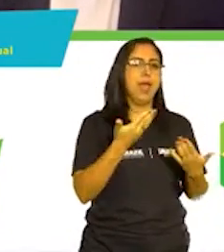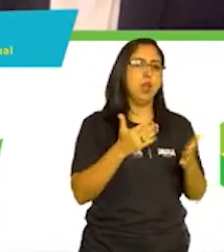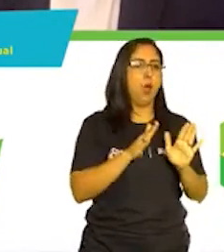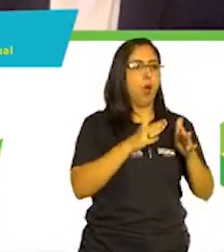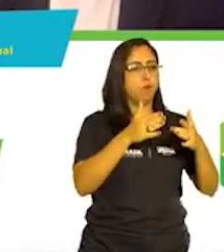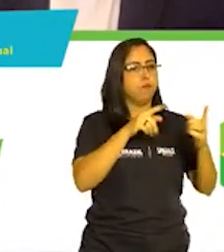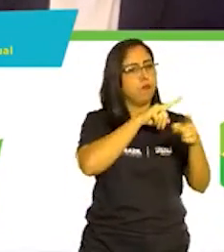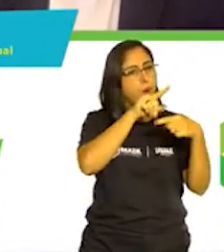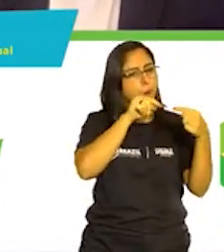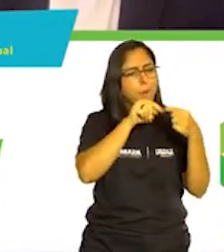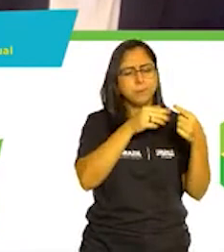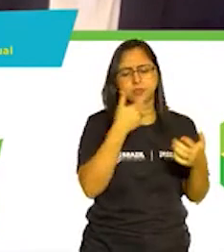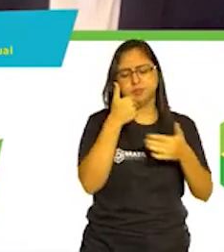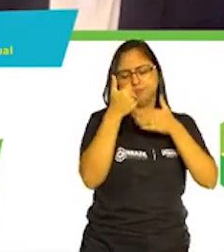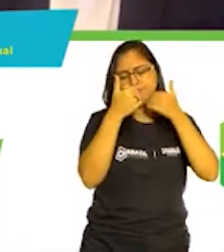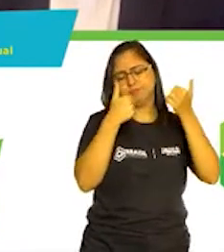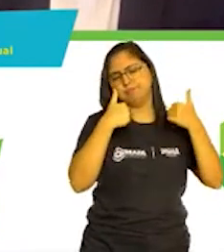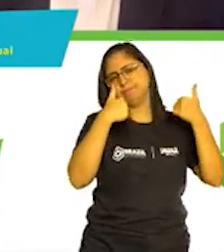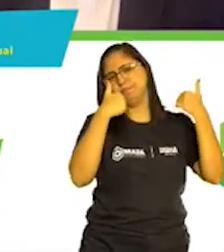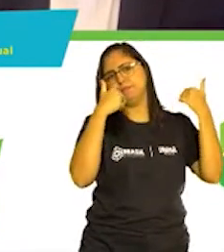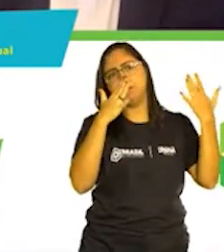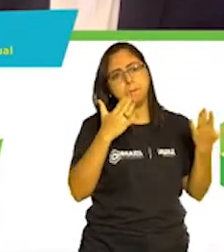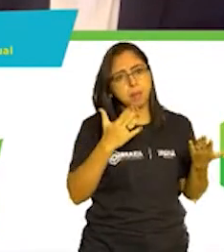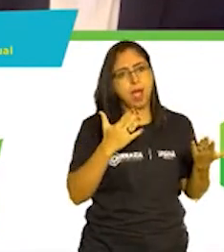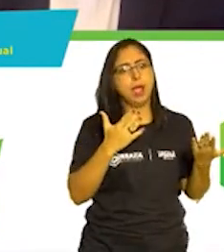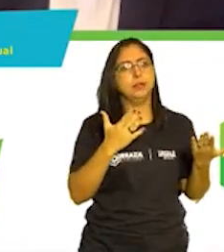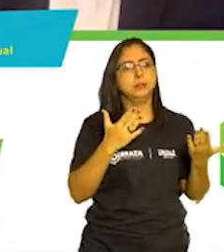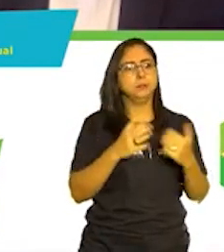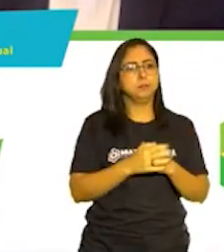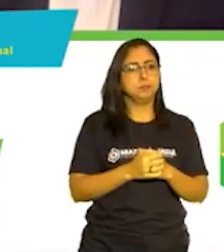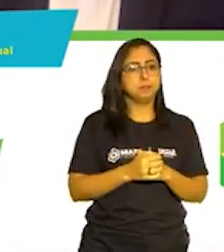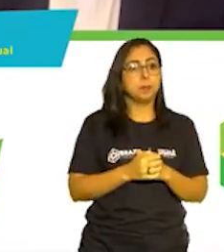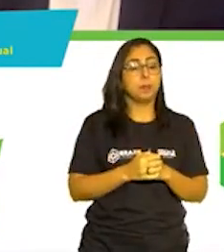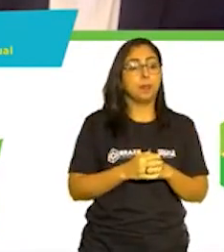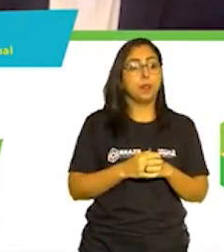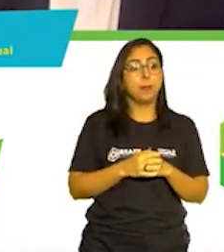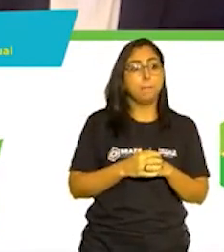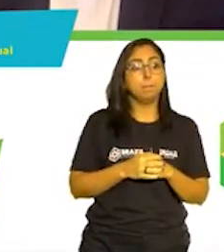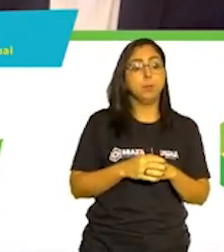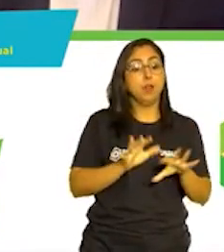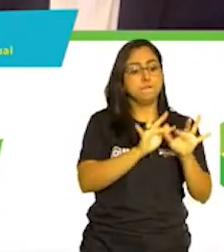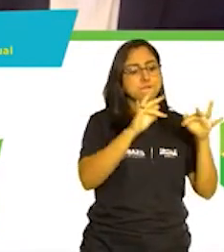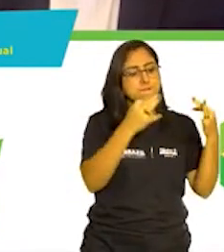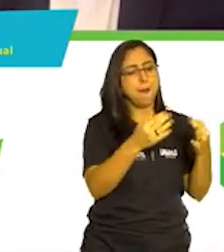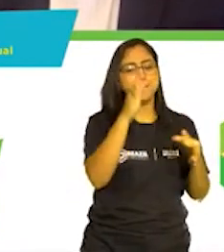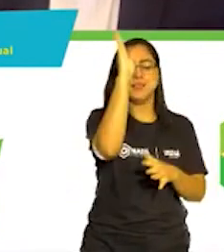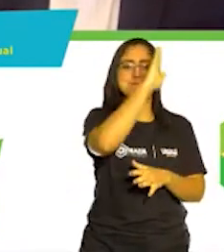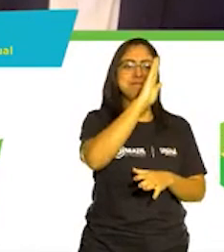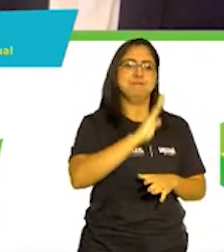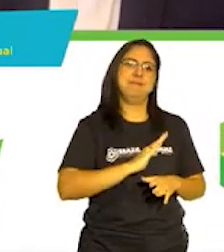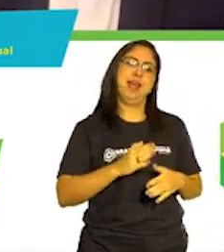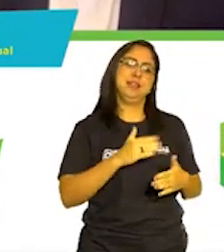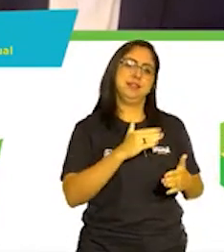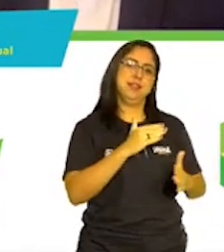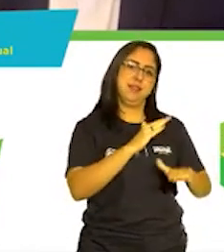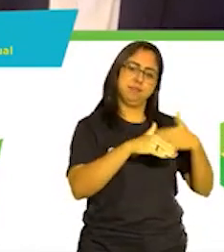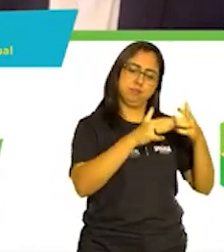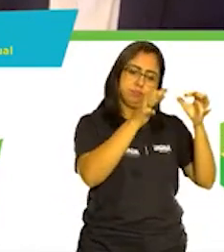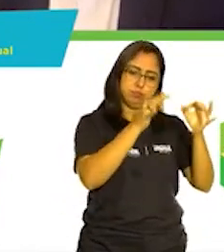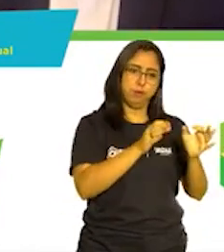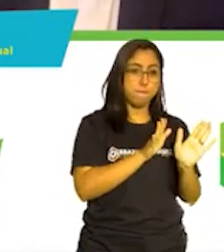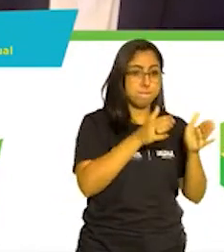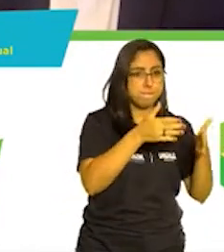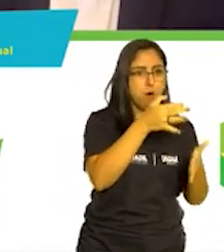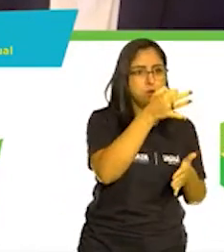que atenderia muito mais a situação das famílias brasileiras. Ou seja, a política social, ela precisa